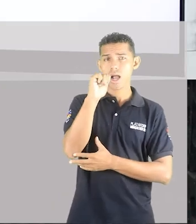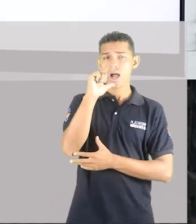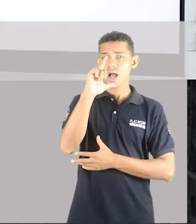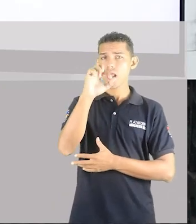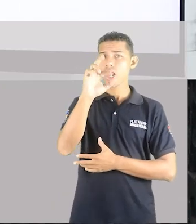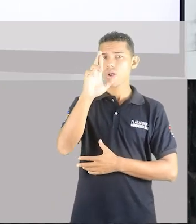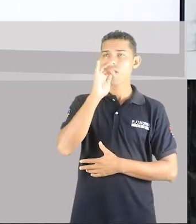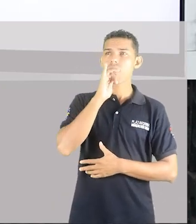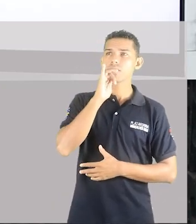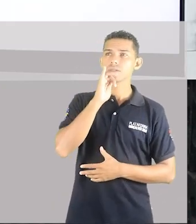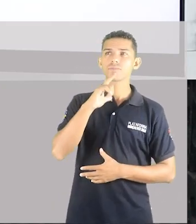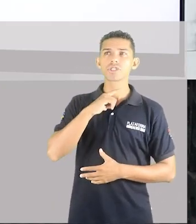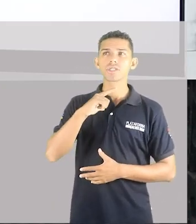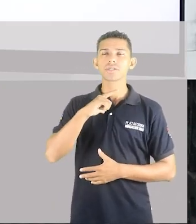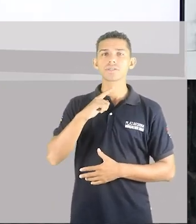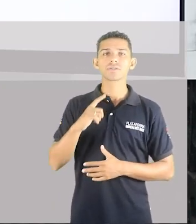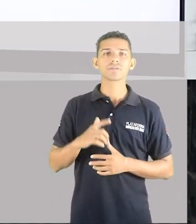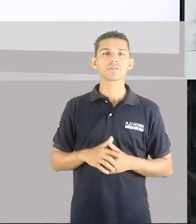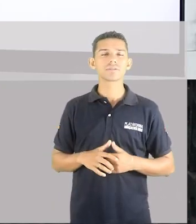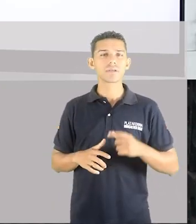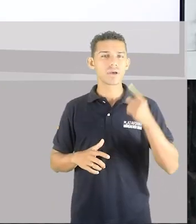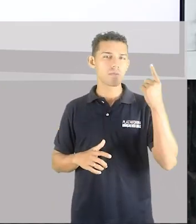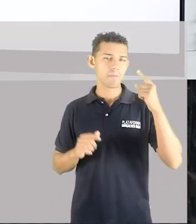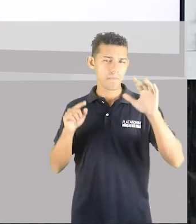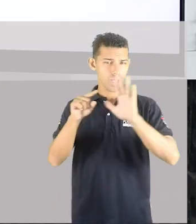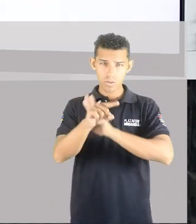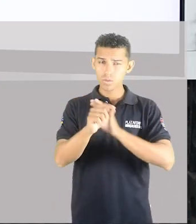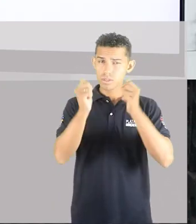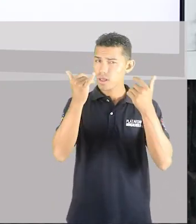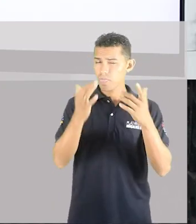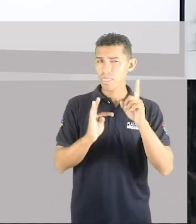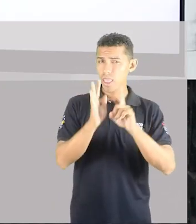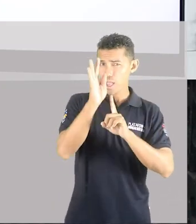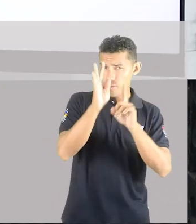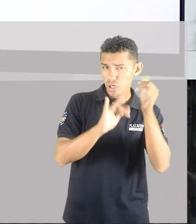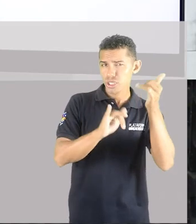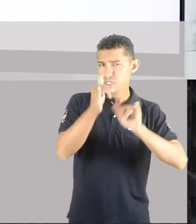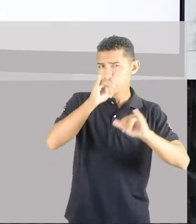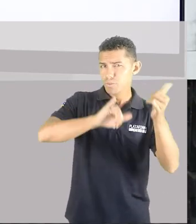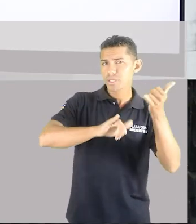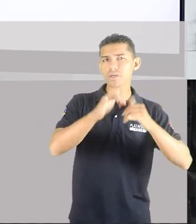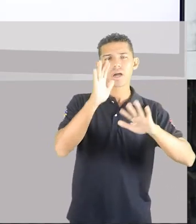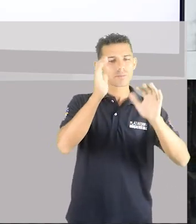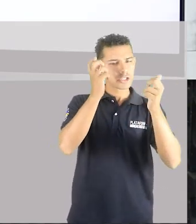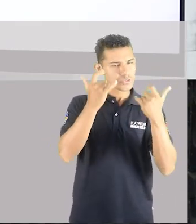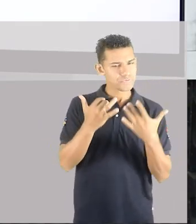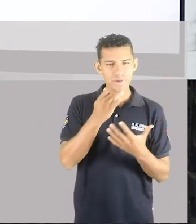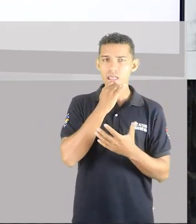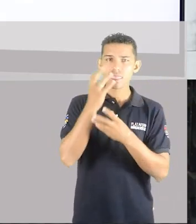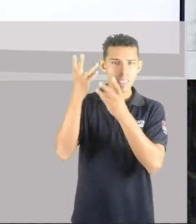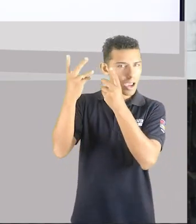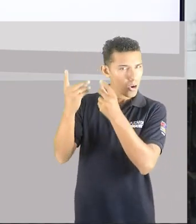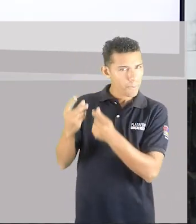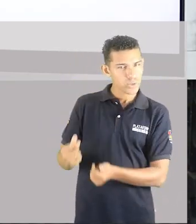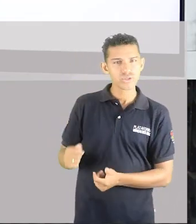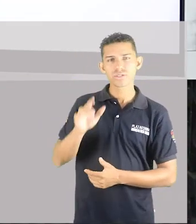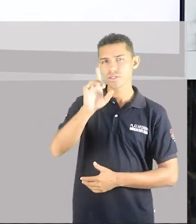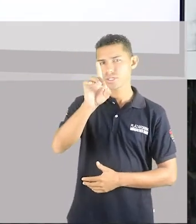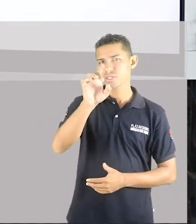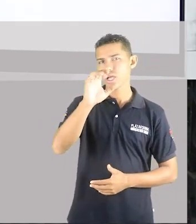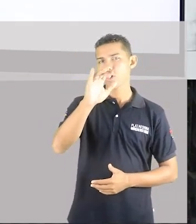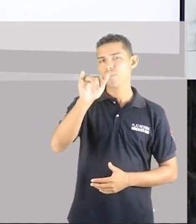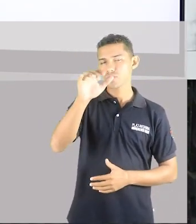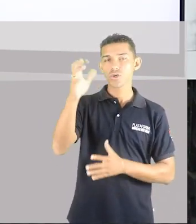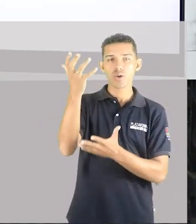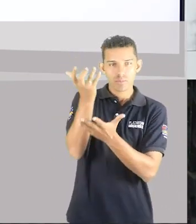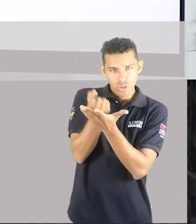se você tem, por exemplo, pegou uma questão, ele está falando de termoquímica, ele está falando, se referindo a questão de decomposição, tem absorção de